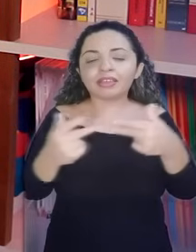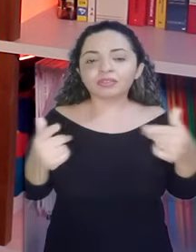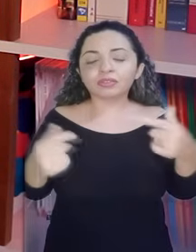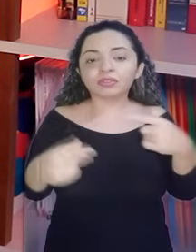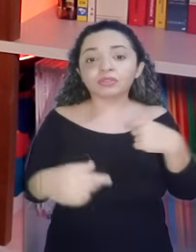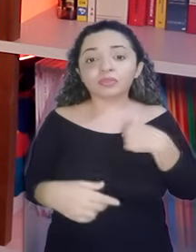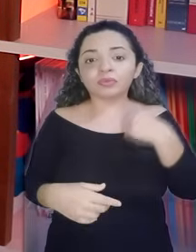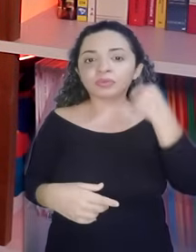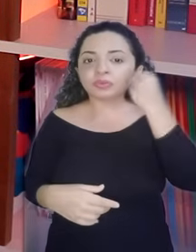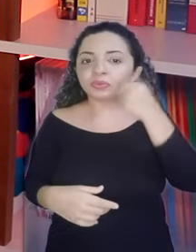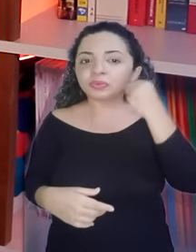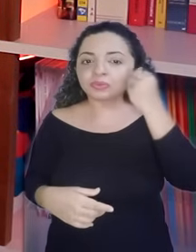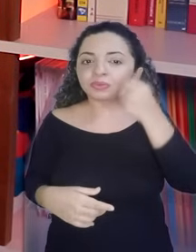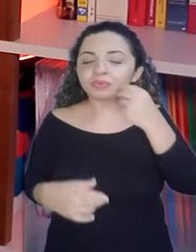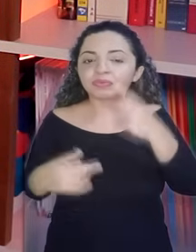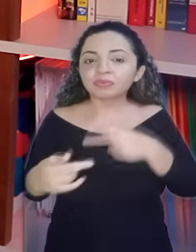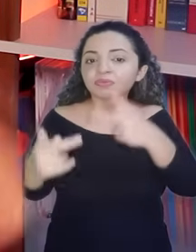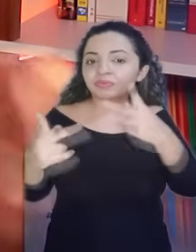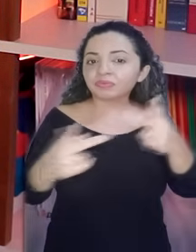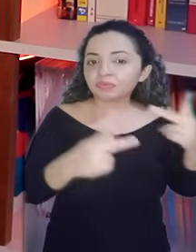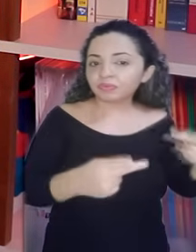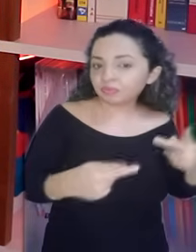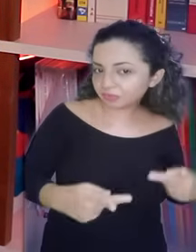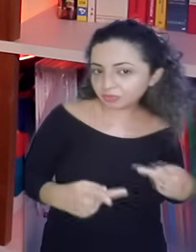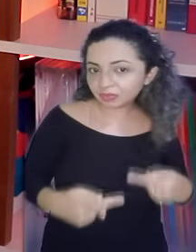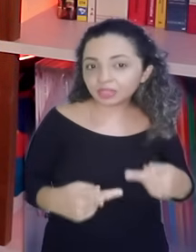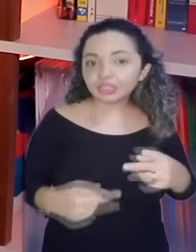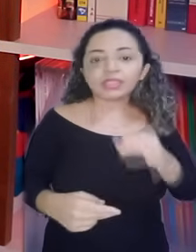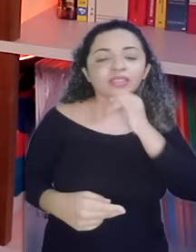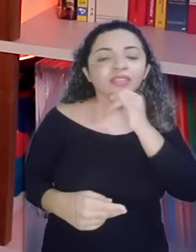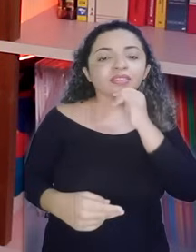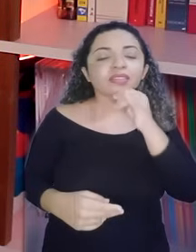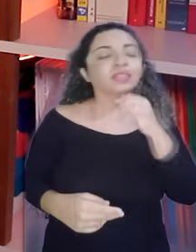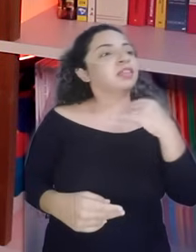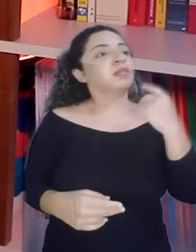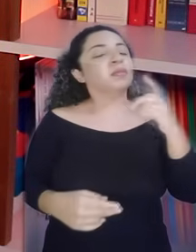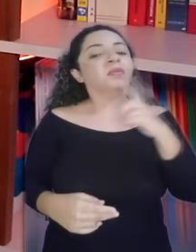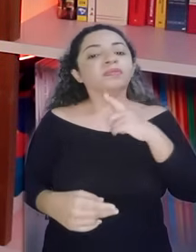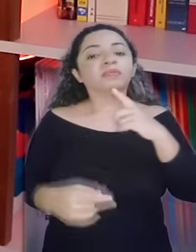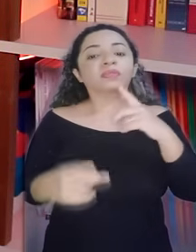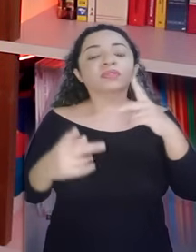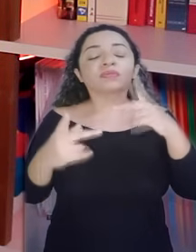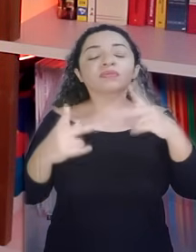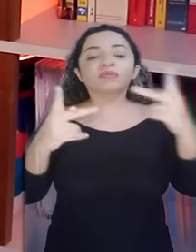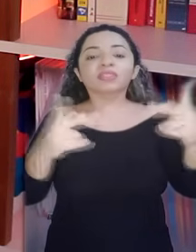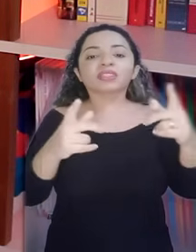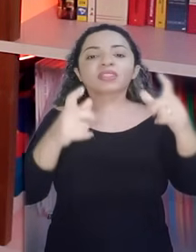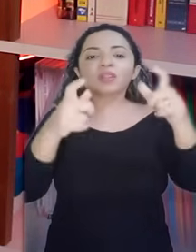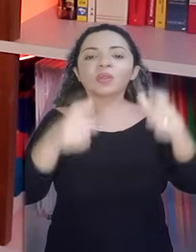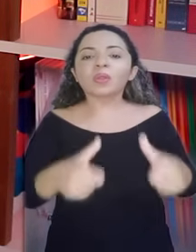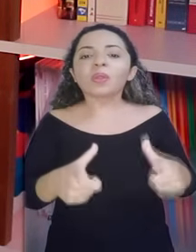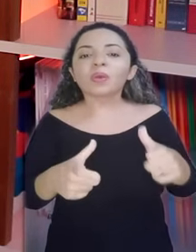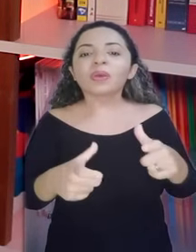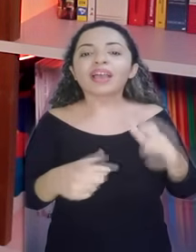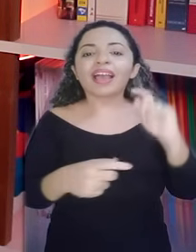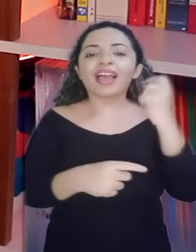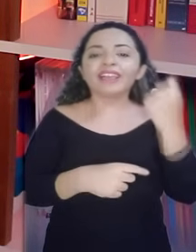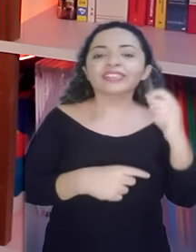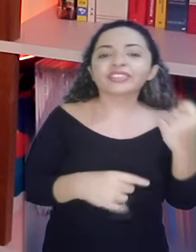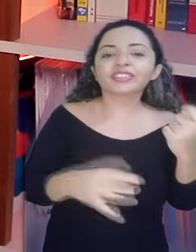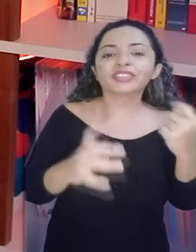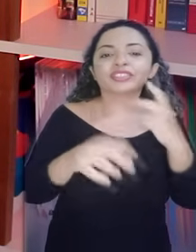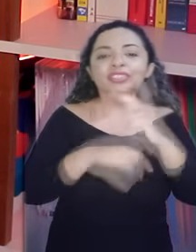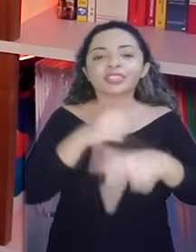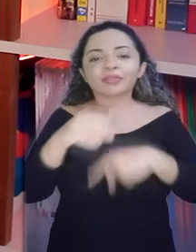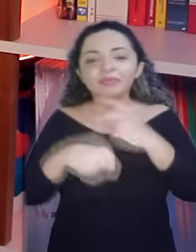e Lisboa, conversando com pessoas de lá, com brasileiros que vivem em Lisboa, todos falam que é absolutamente impossível viver em Lisboa,